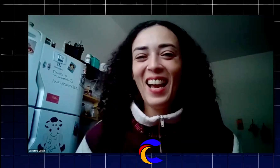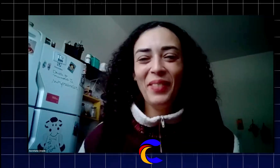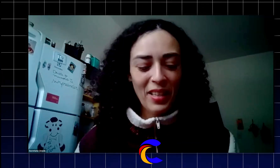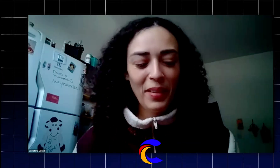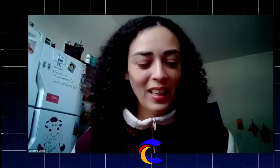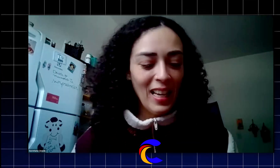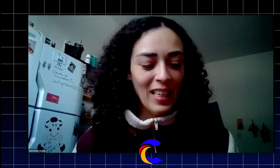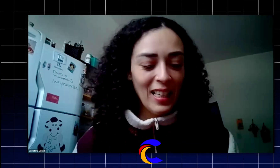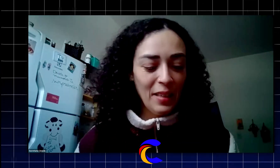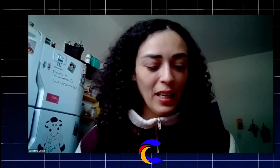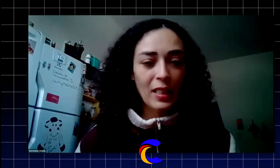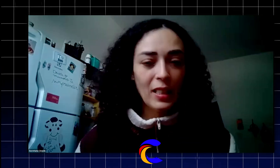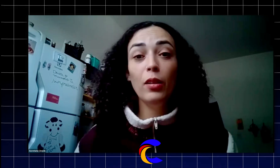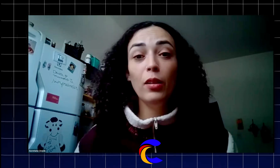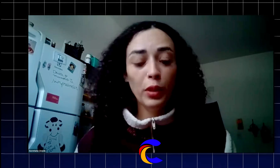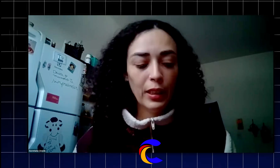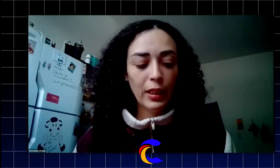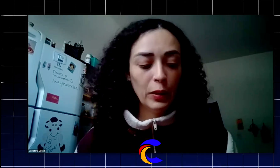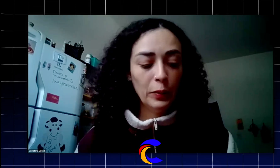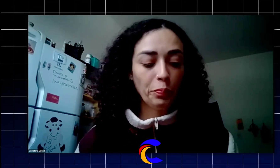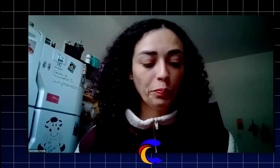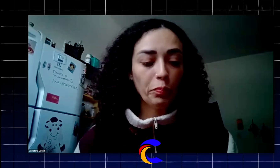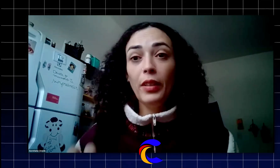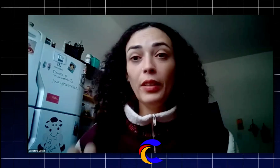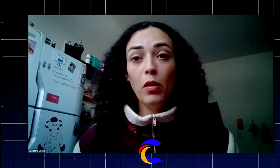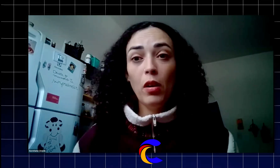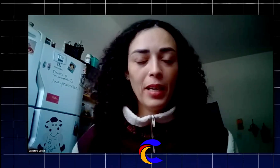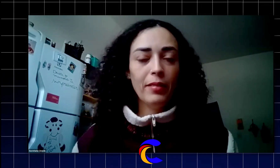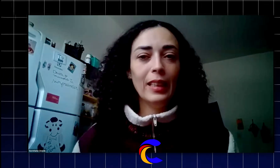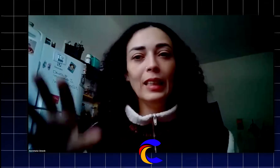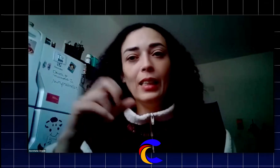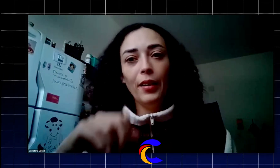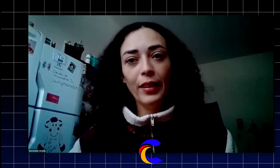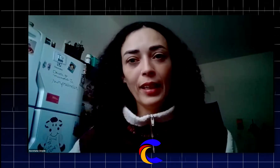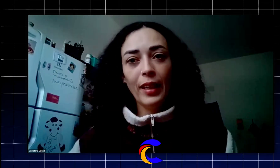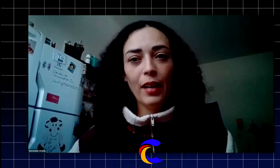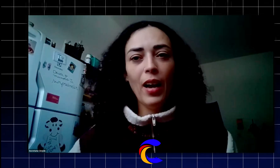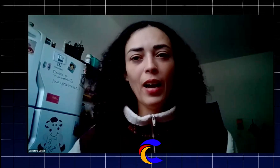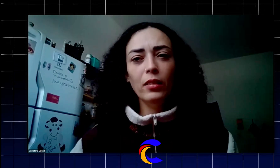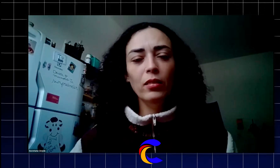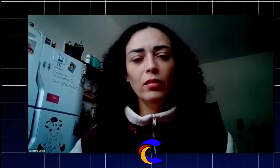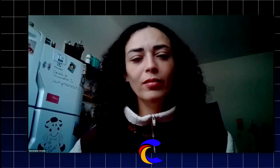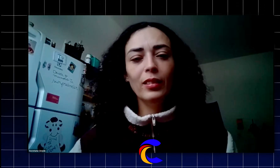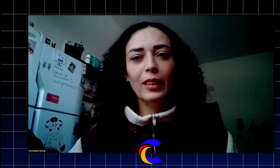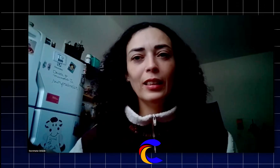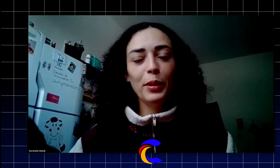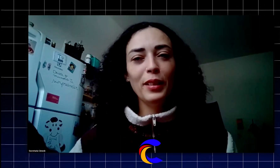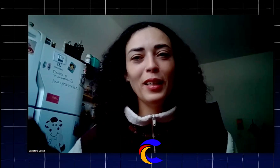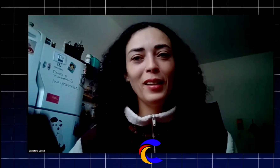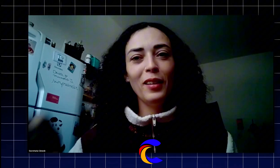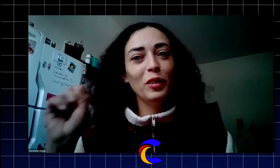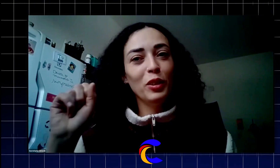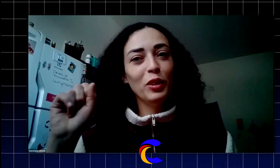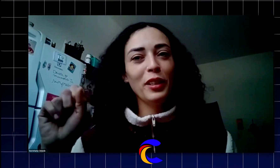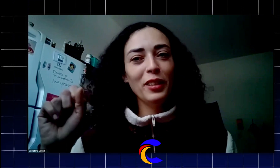entender. Parabéns pela Libras. Eu vou fazer o alfabeto aqui, aí fica gravado.